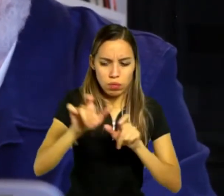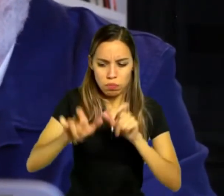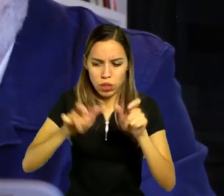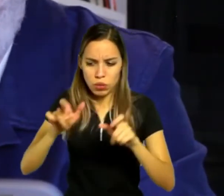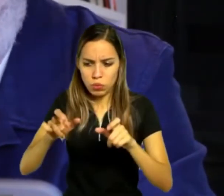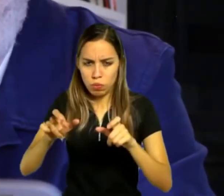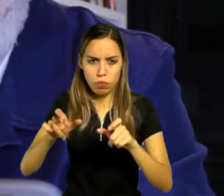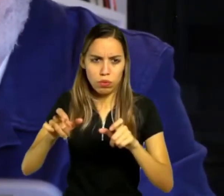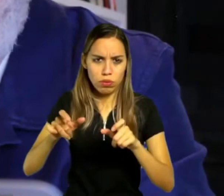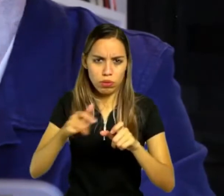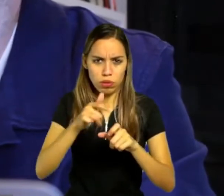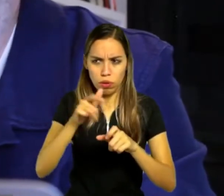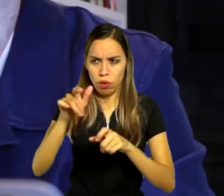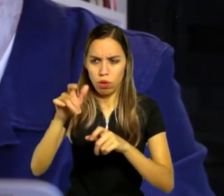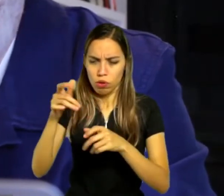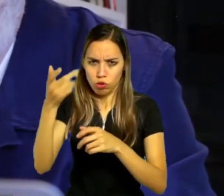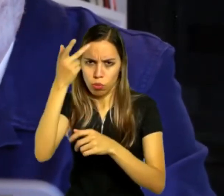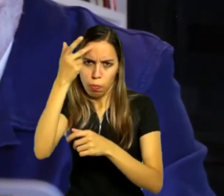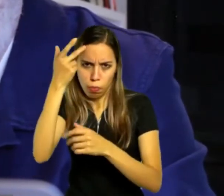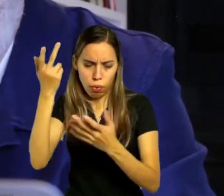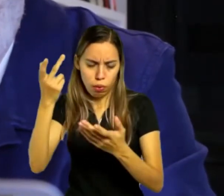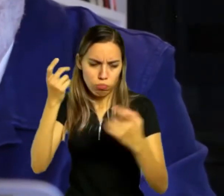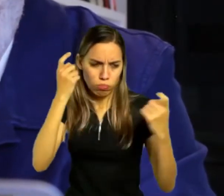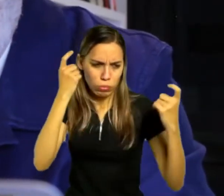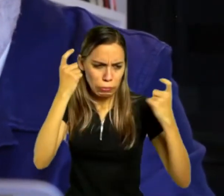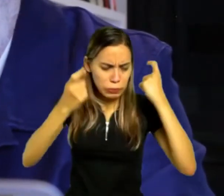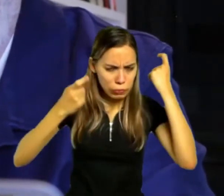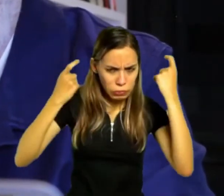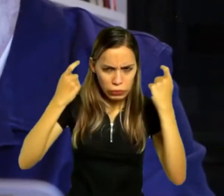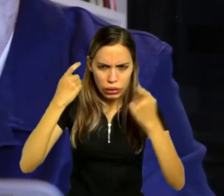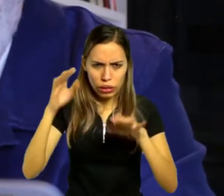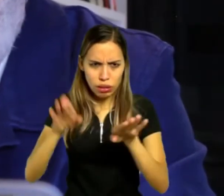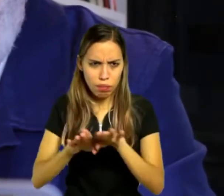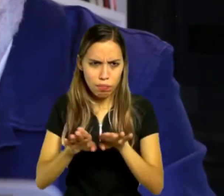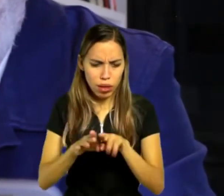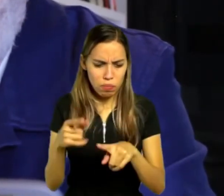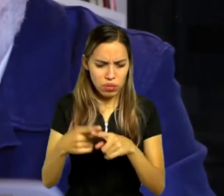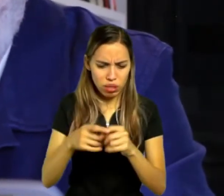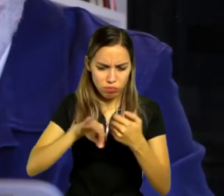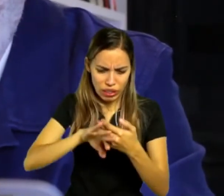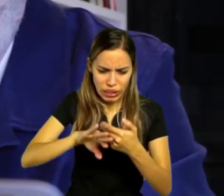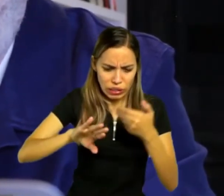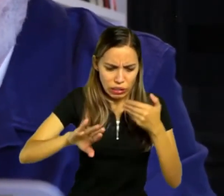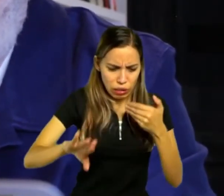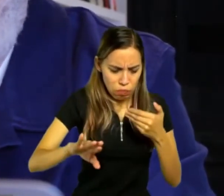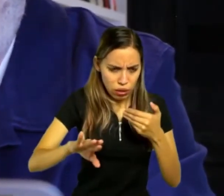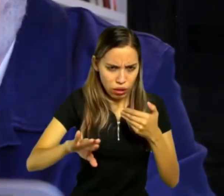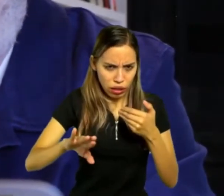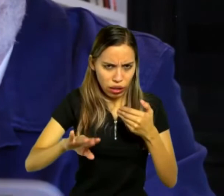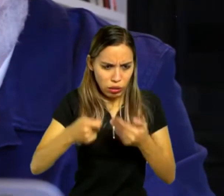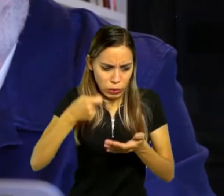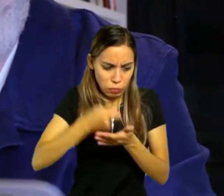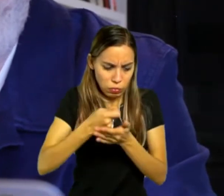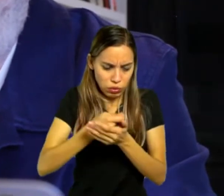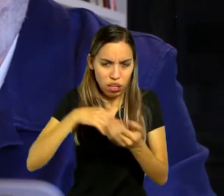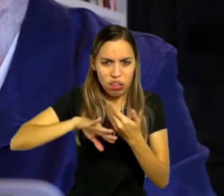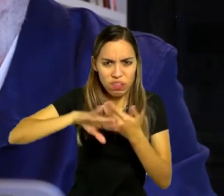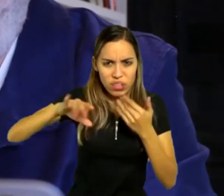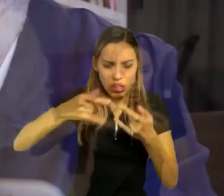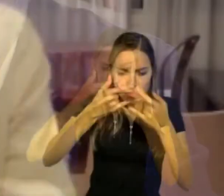né? Viver nesse regime de reclusão forçada. O que você teria a dizer,